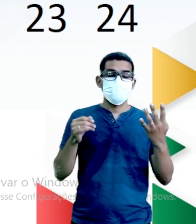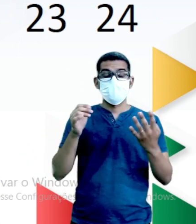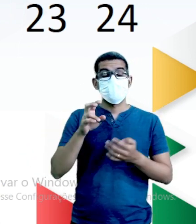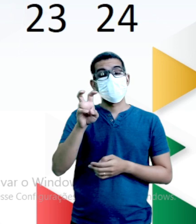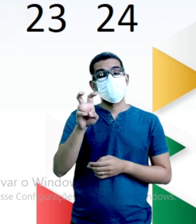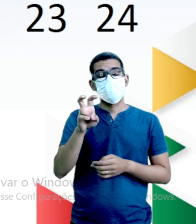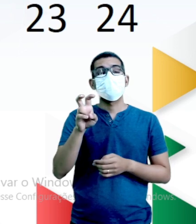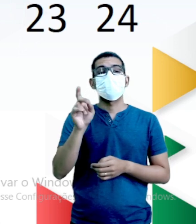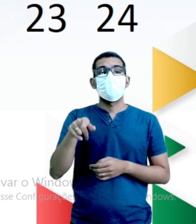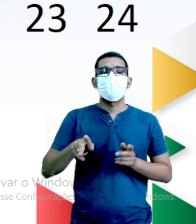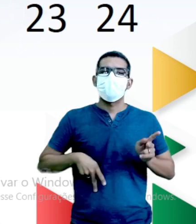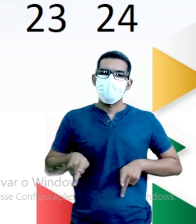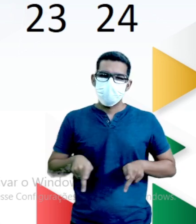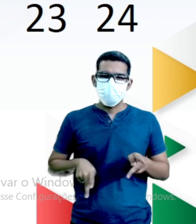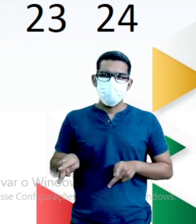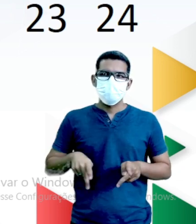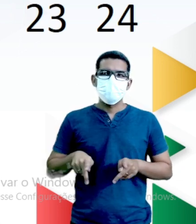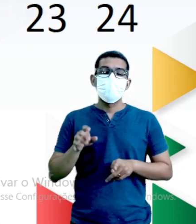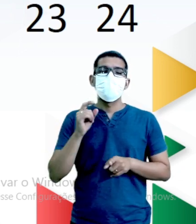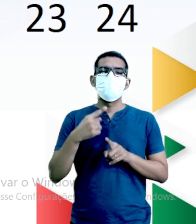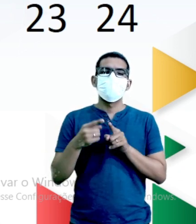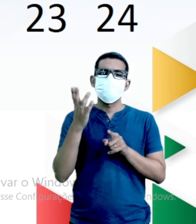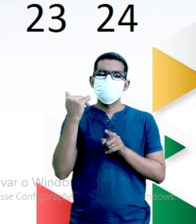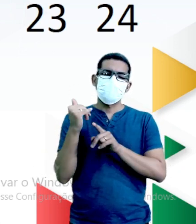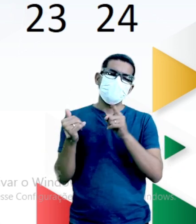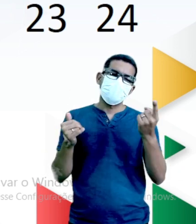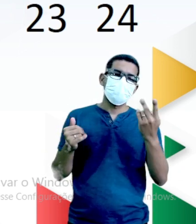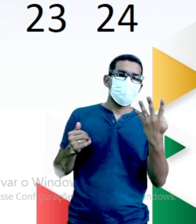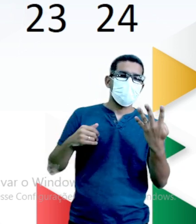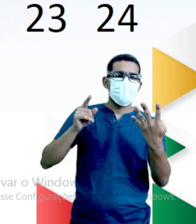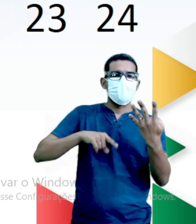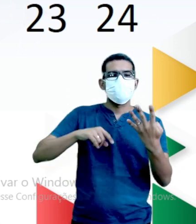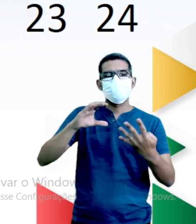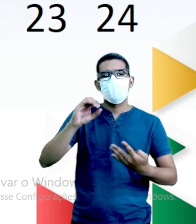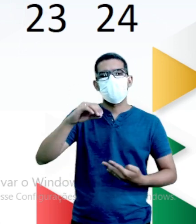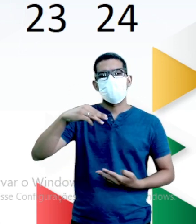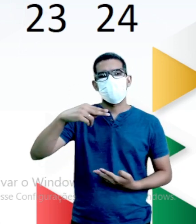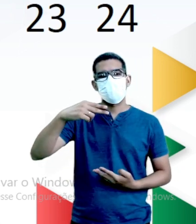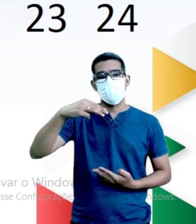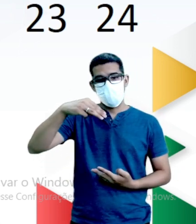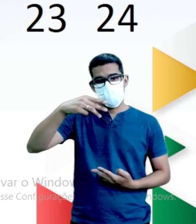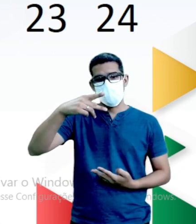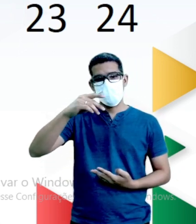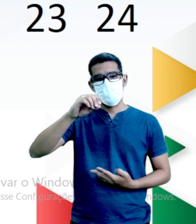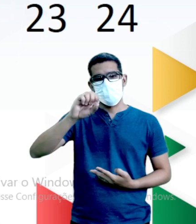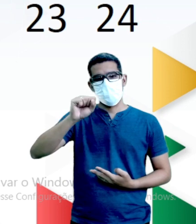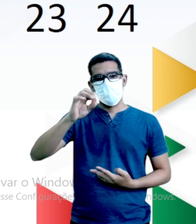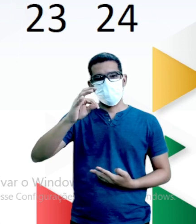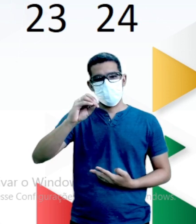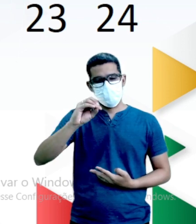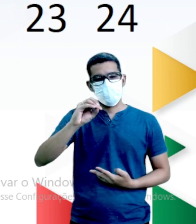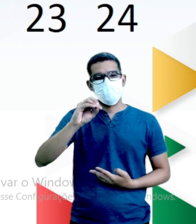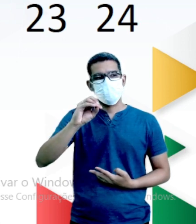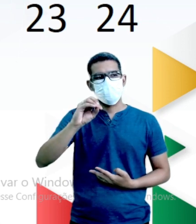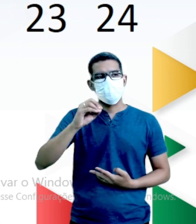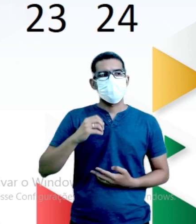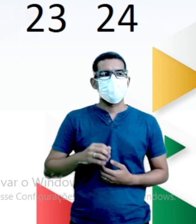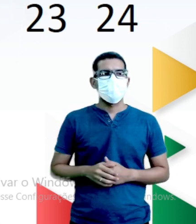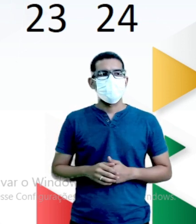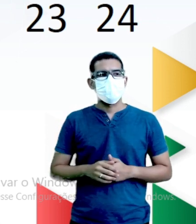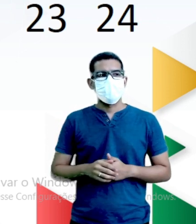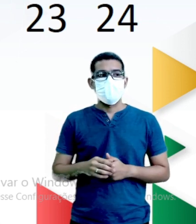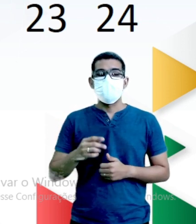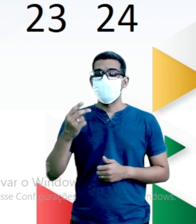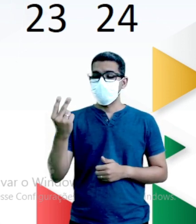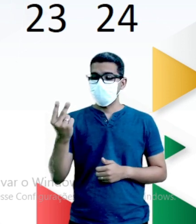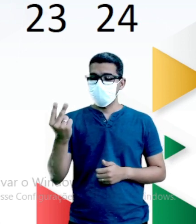composto, tá? Eu pulei para o 5 porque o 4 é composto, tá bom? Então, o próximo primo é o 5. Então, 2, 3,